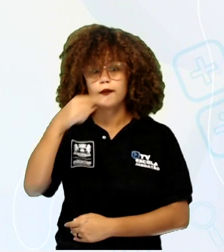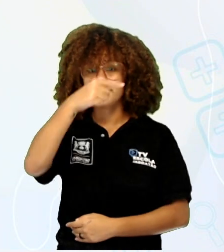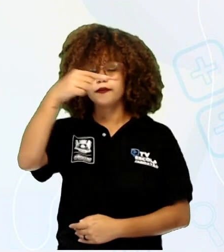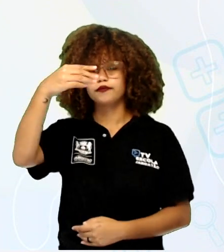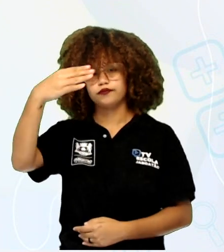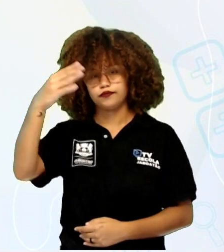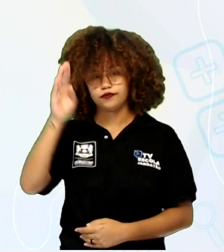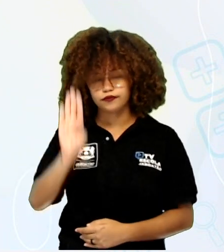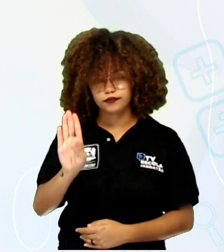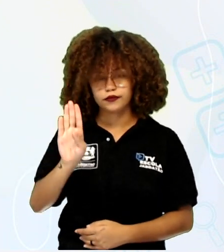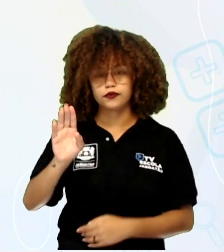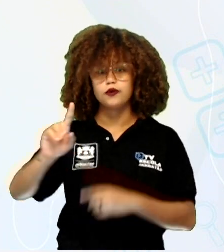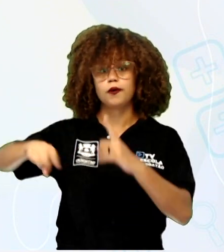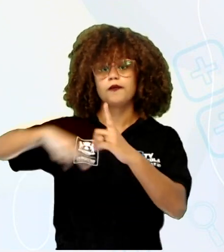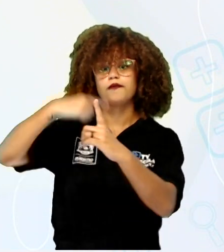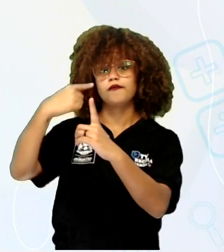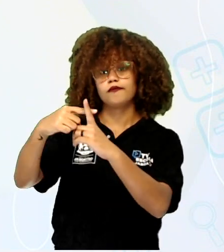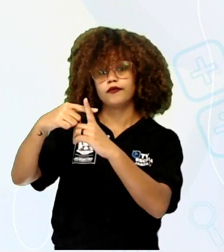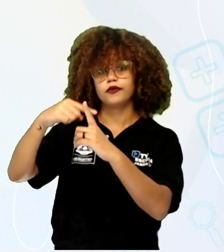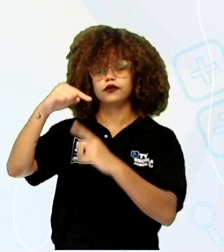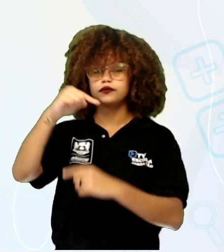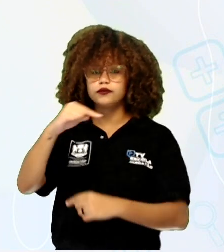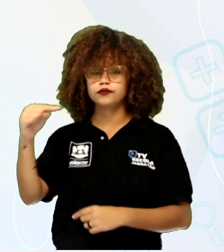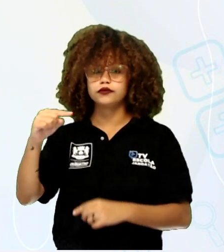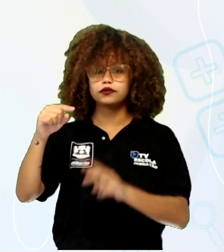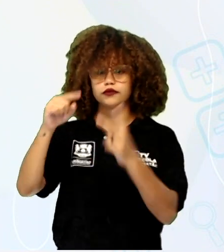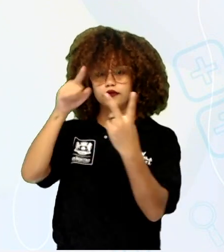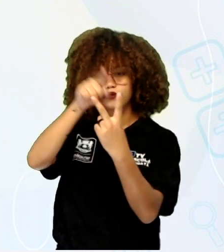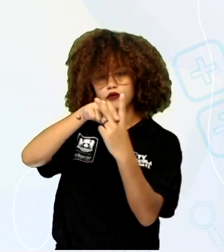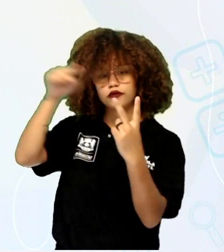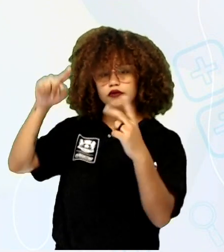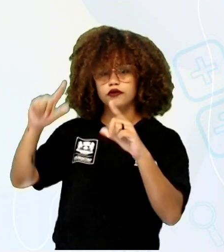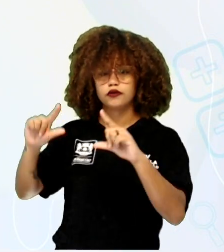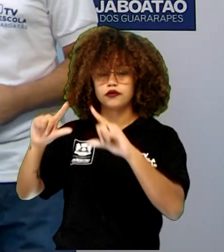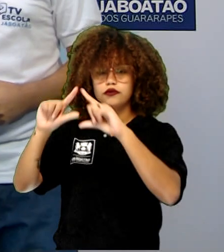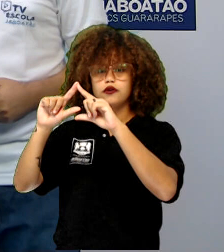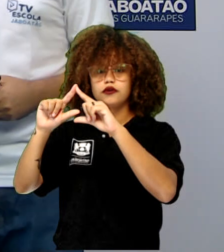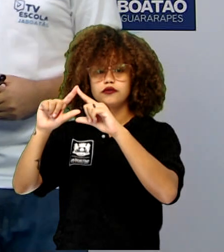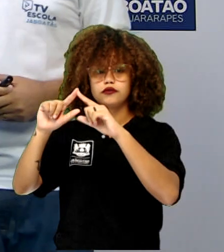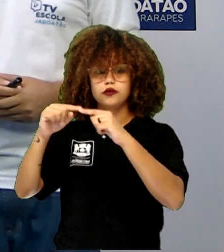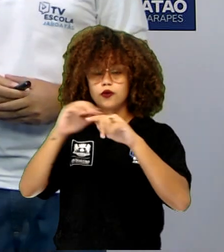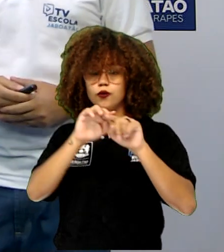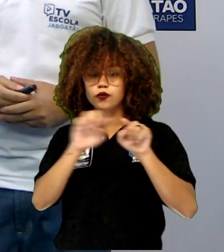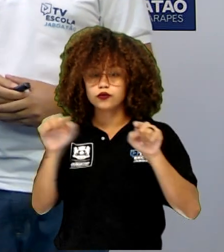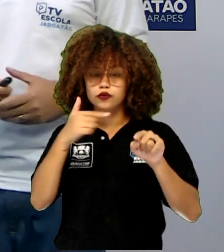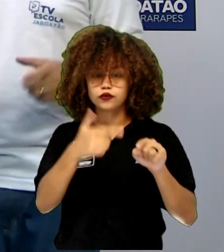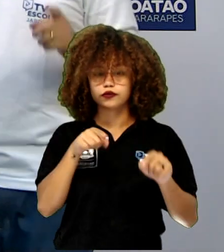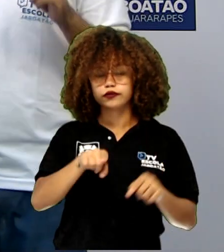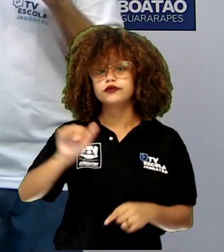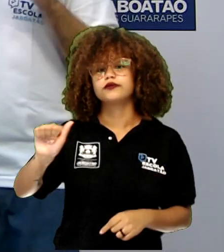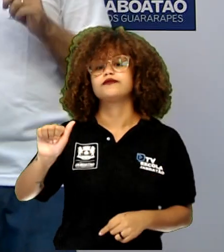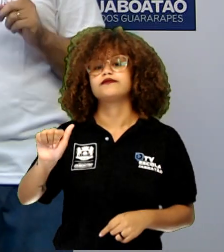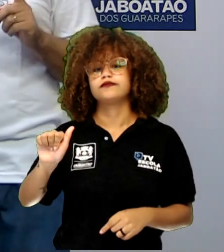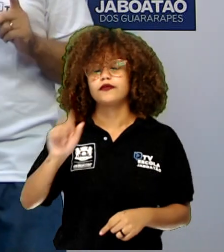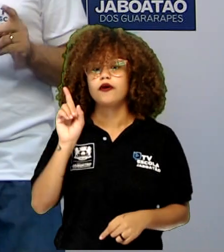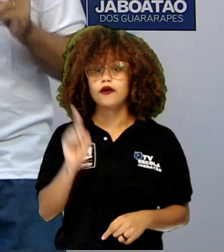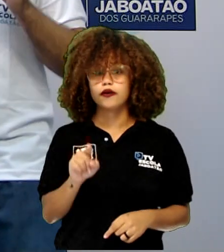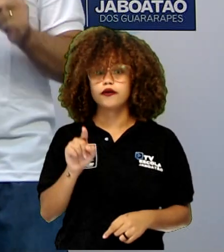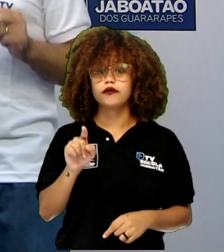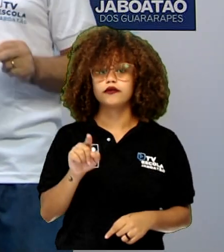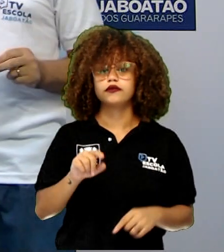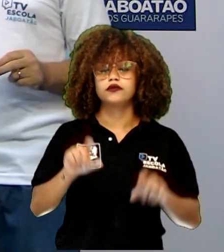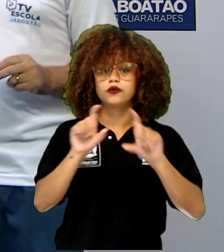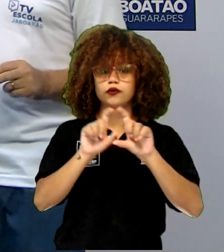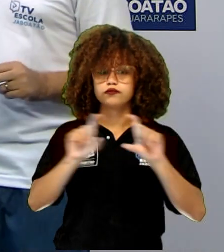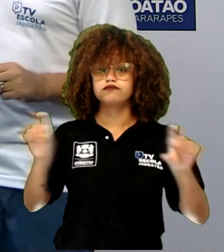- b mais ou menos raiz de Delta sobre duas vezes o valor de ar essa é a fórmula